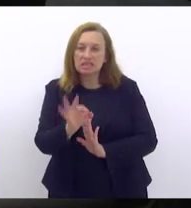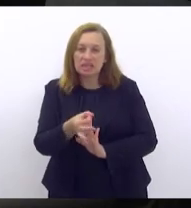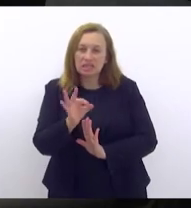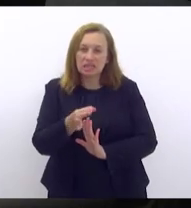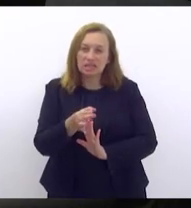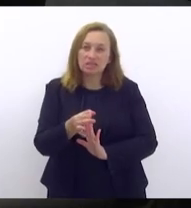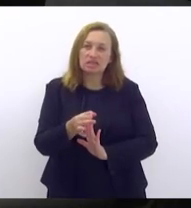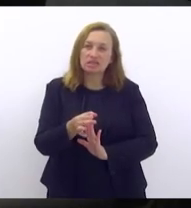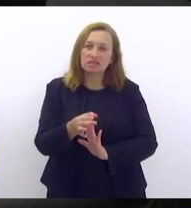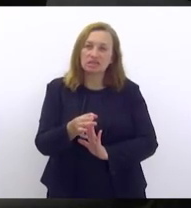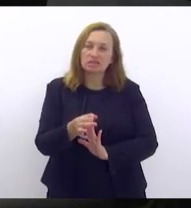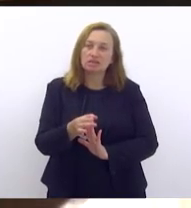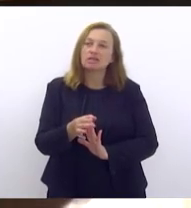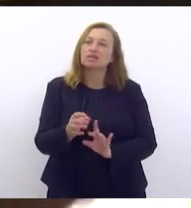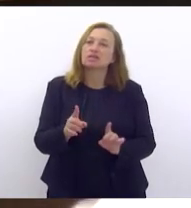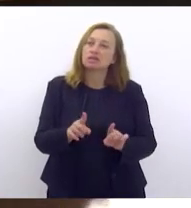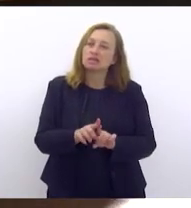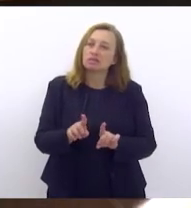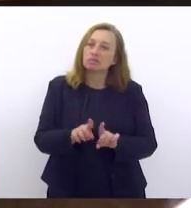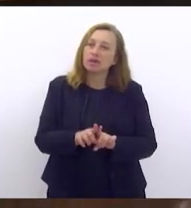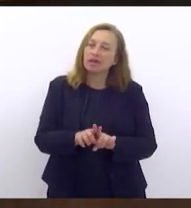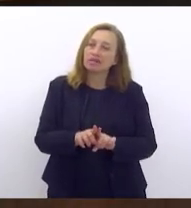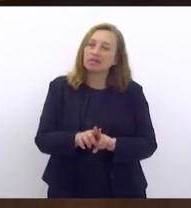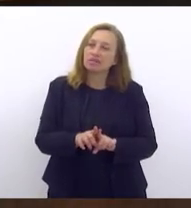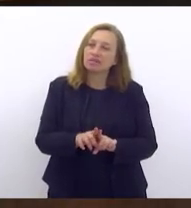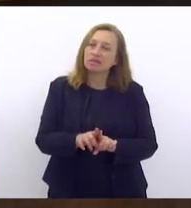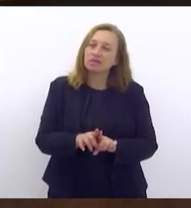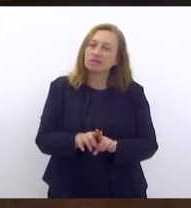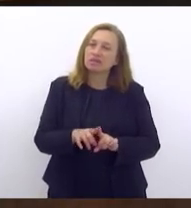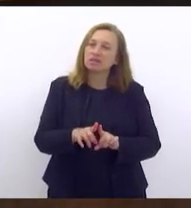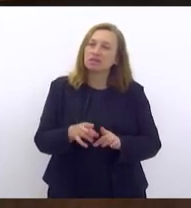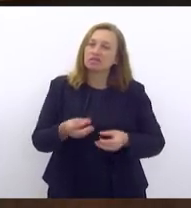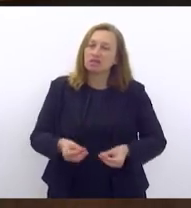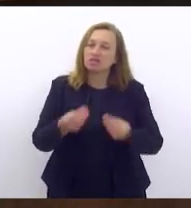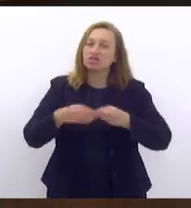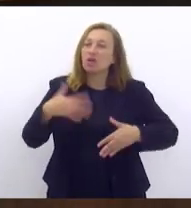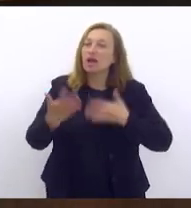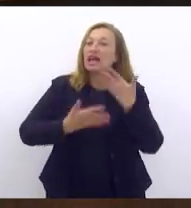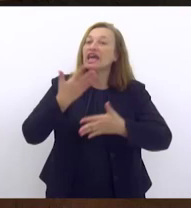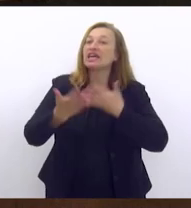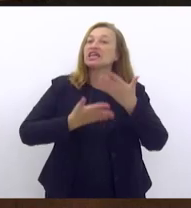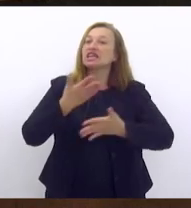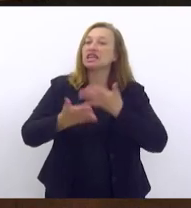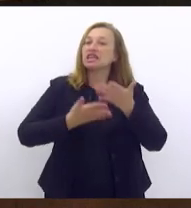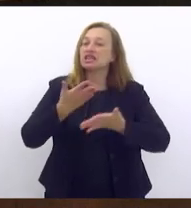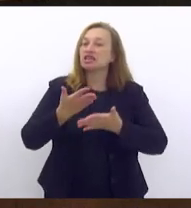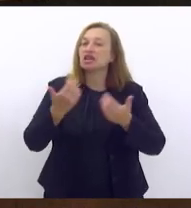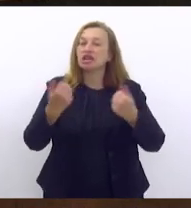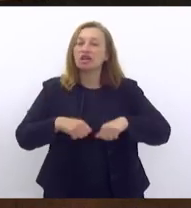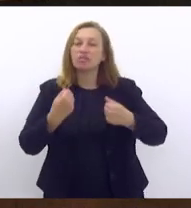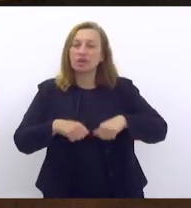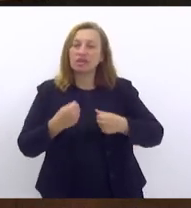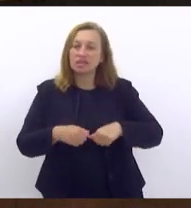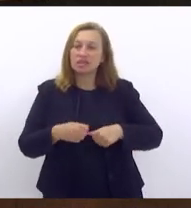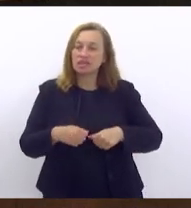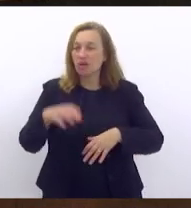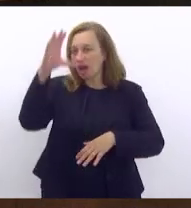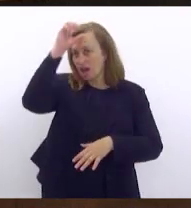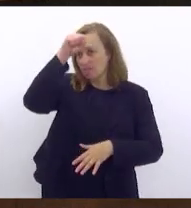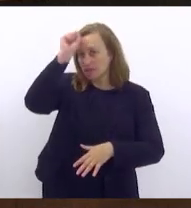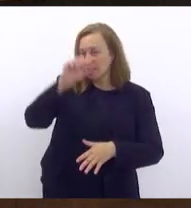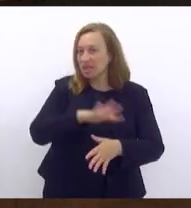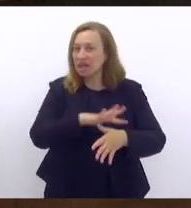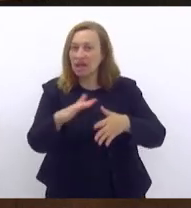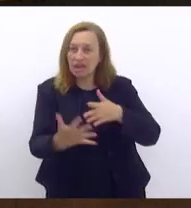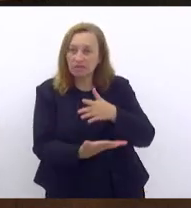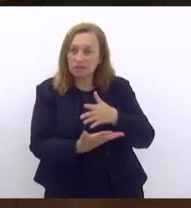também vai fazer uma grande alegria a todos que precisam trabalhar com sinais, aprender os sinais e a inclusão,